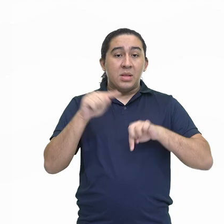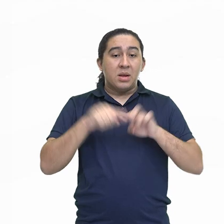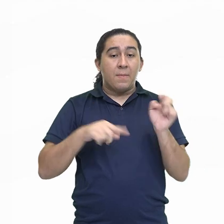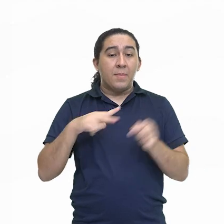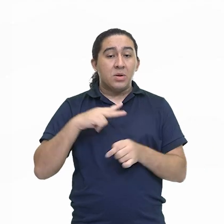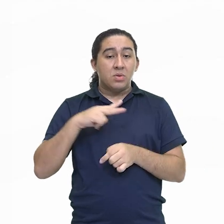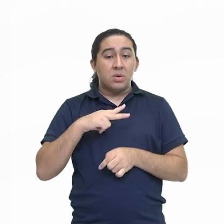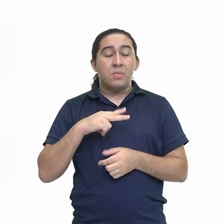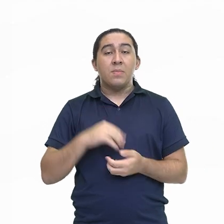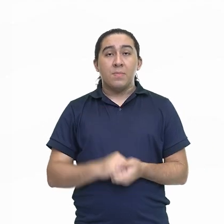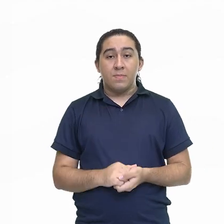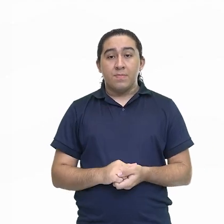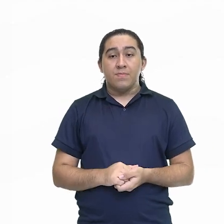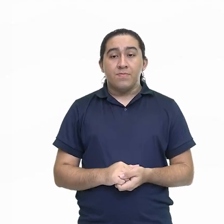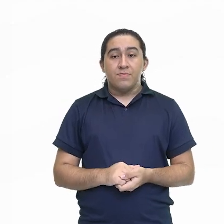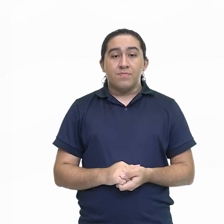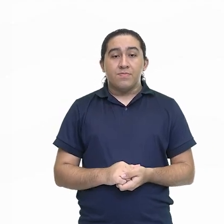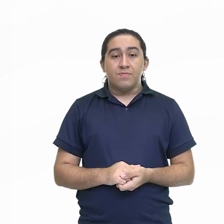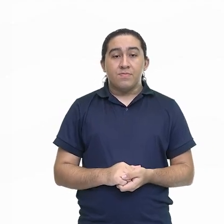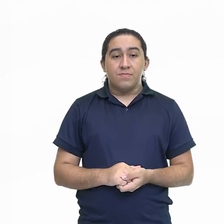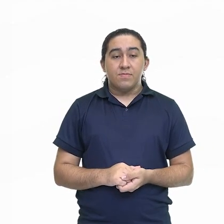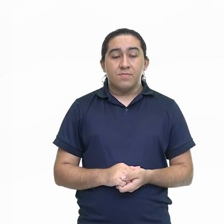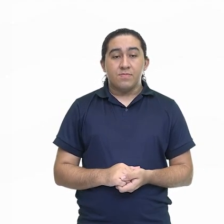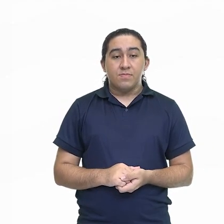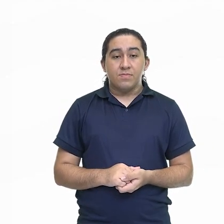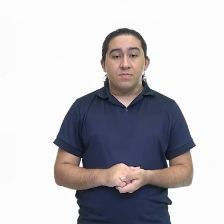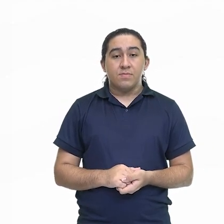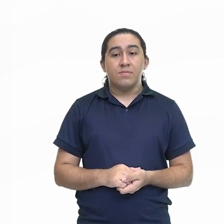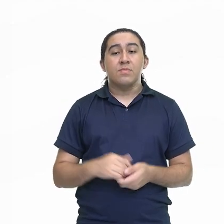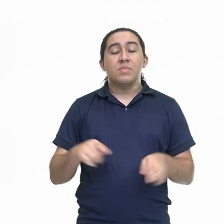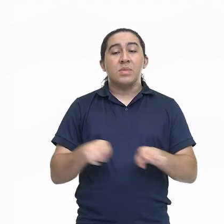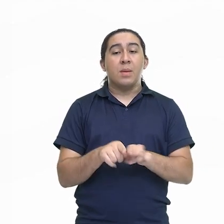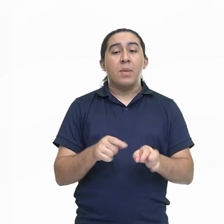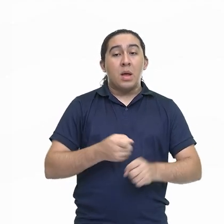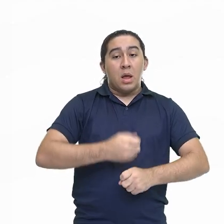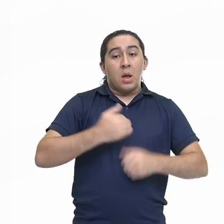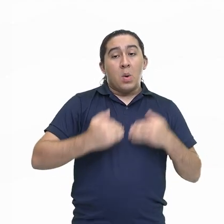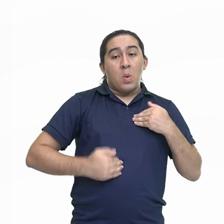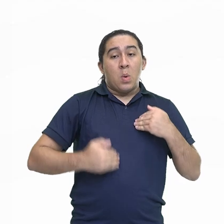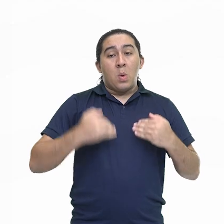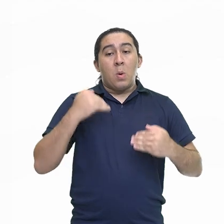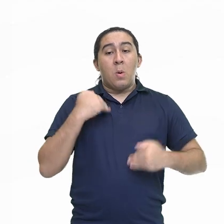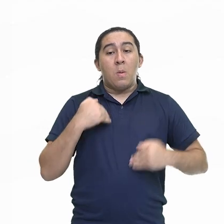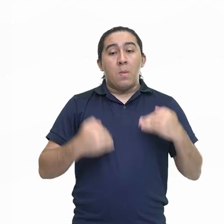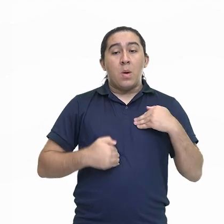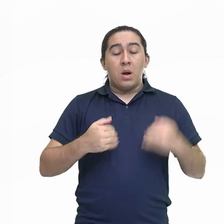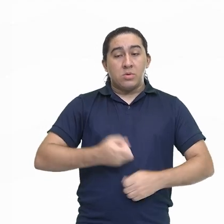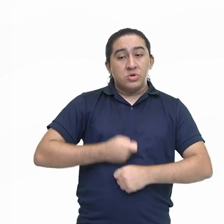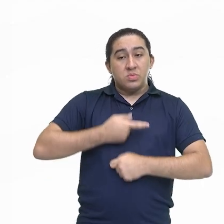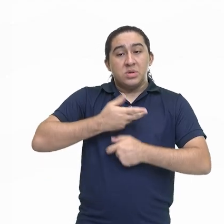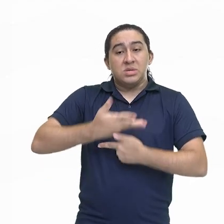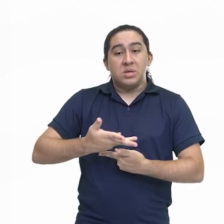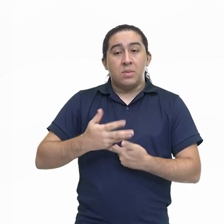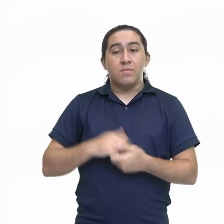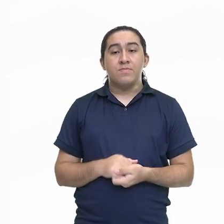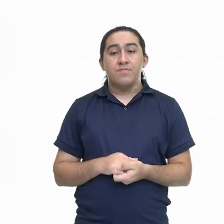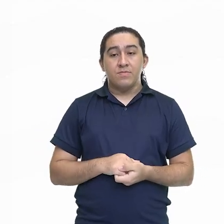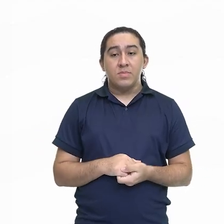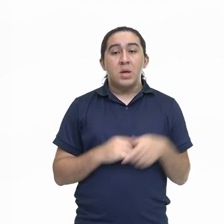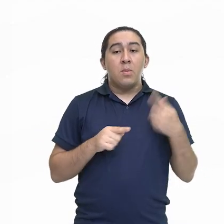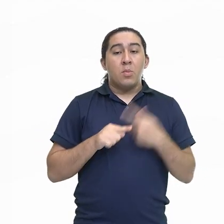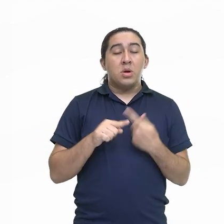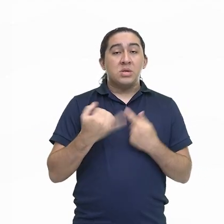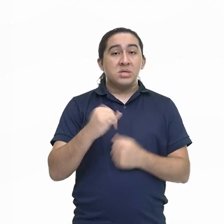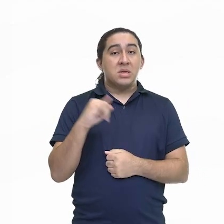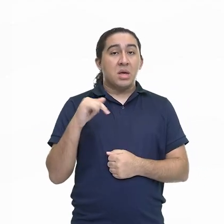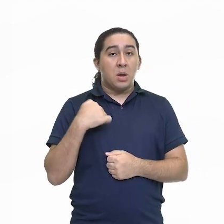objetivos pessoais, desculpe. Aí tem a autoexpressão corporal, que os artistas utilizam muito, porque se eu conheço o meu